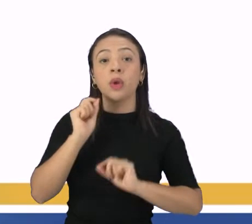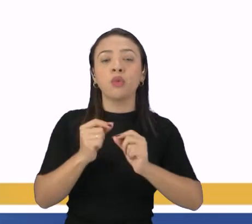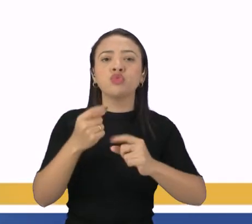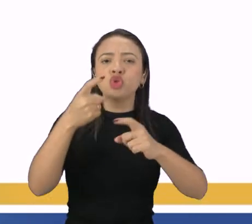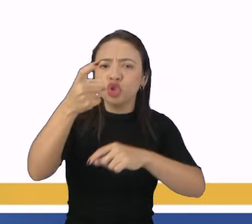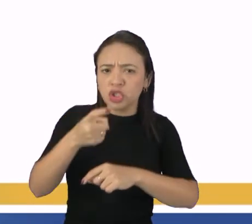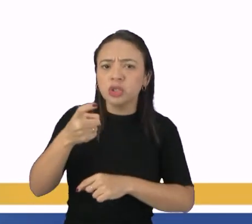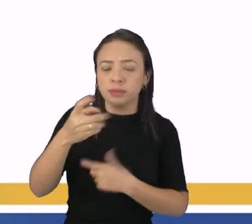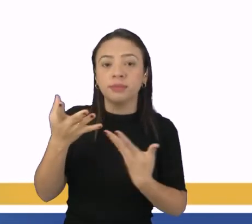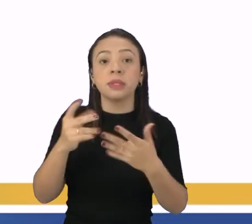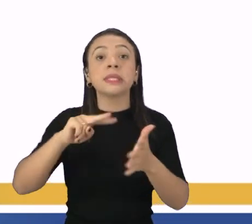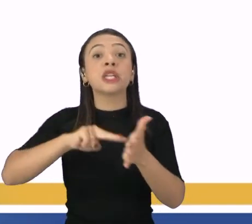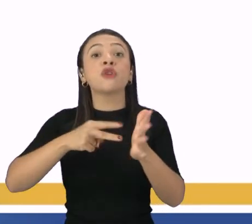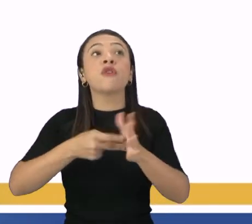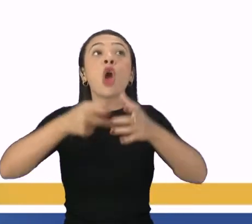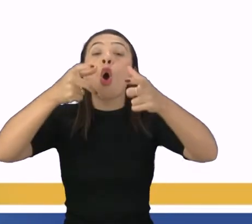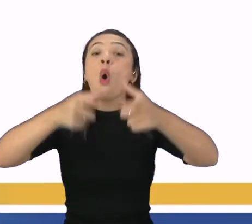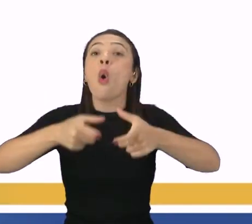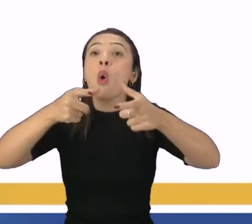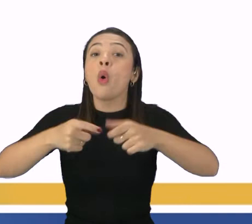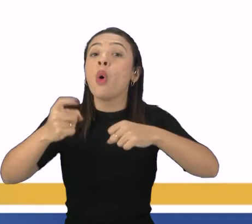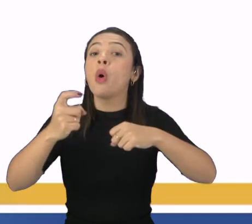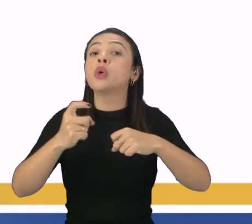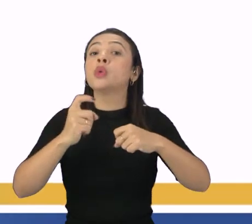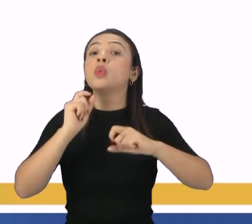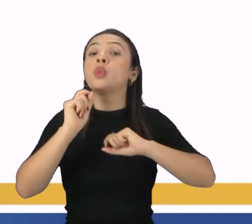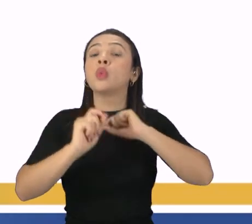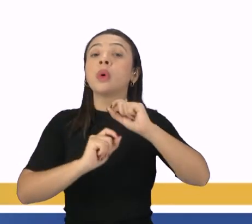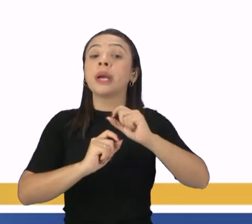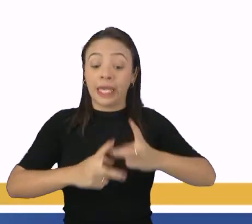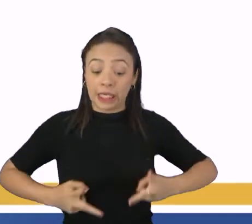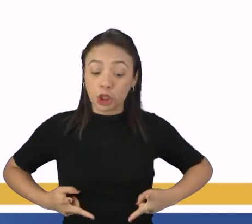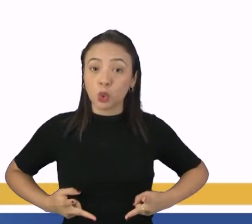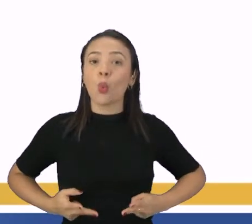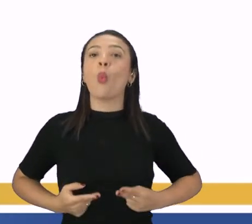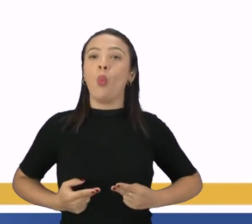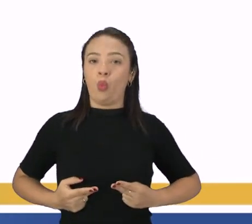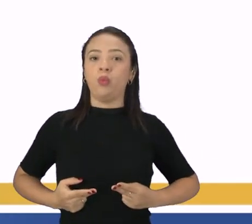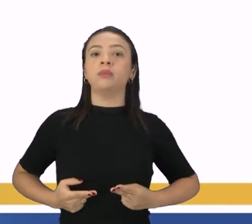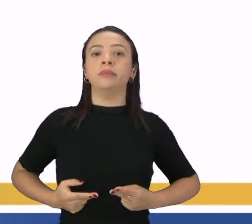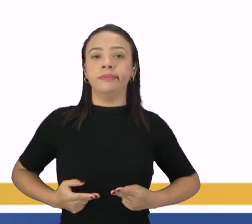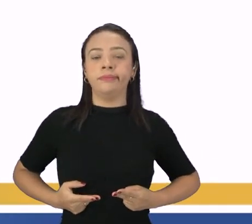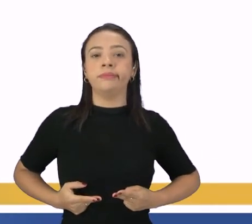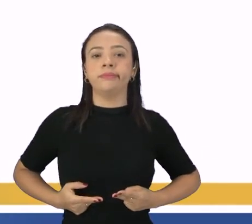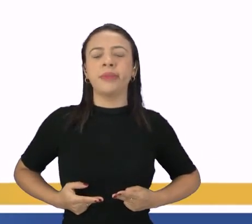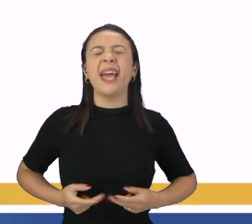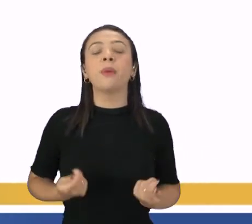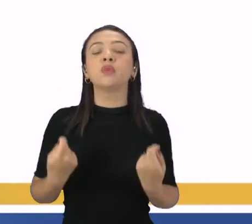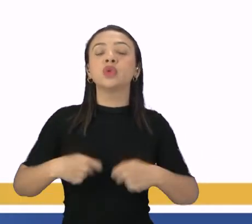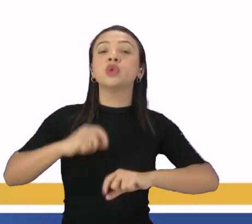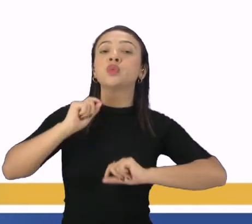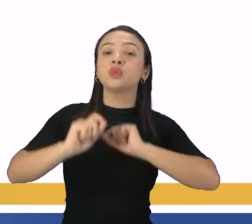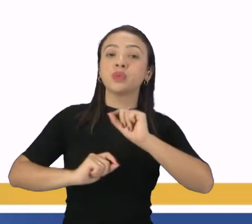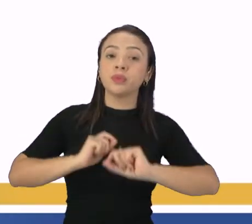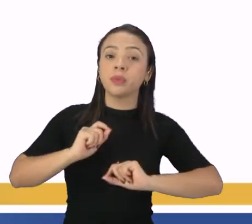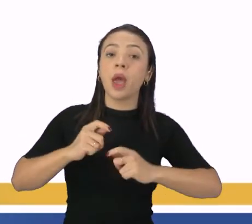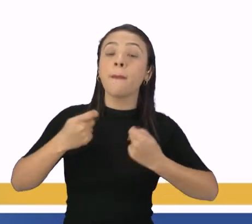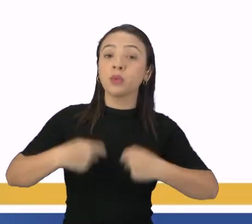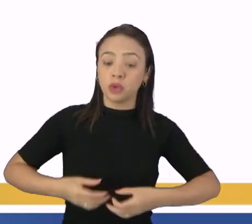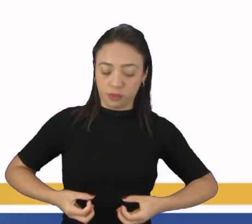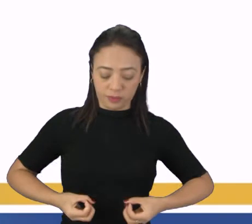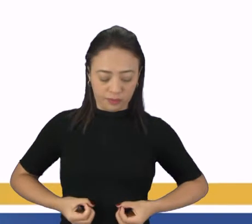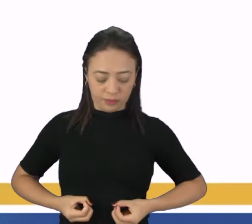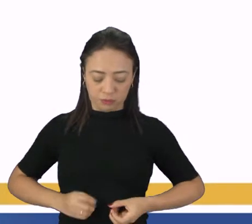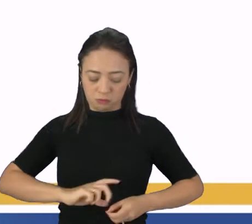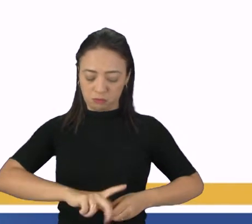ali, né? Ele vai indicar o local em que o médico vai fazer uma obstrução, tá? Essa obstrução pode ser, ele pode